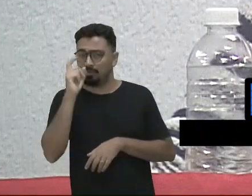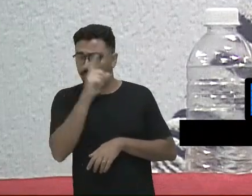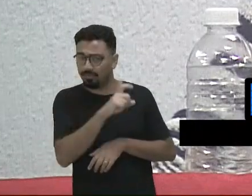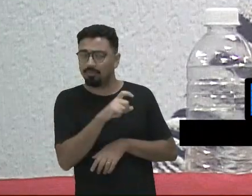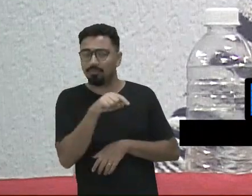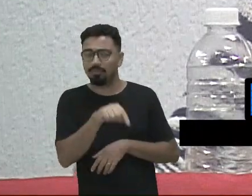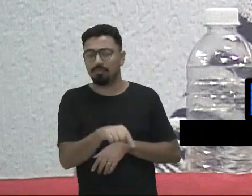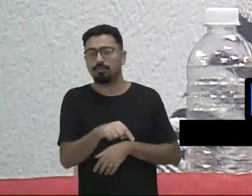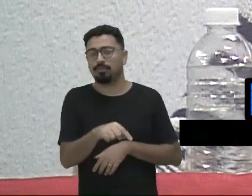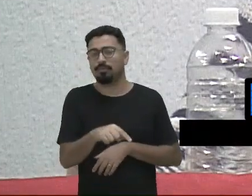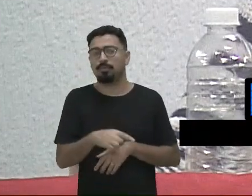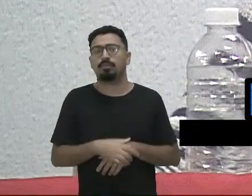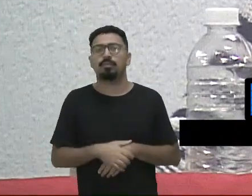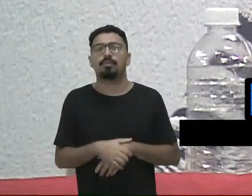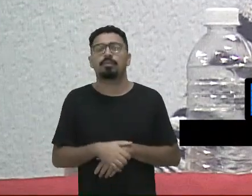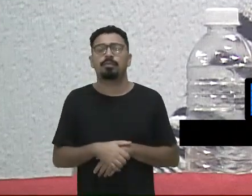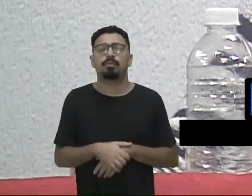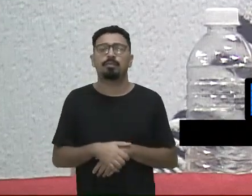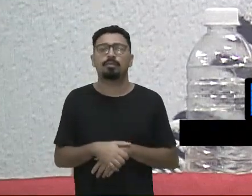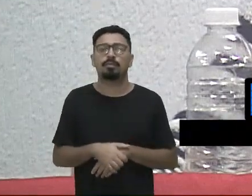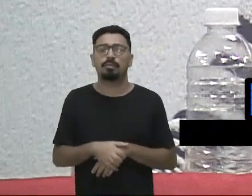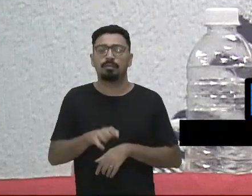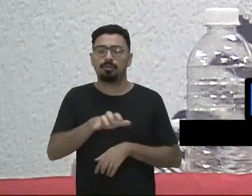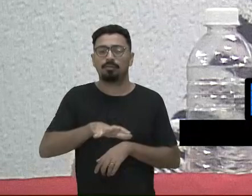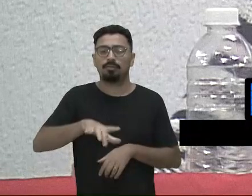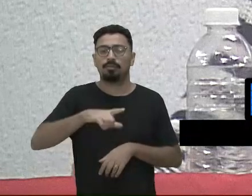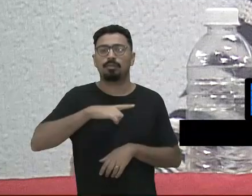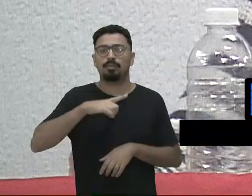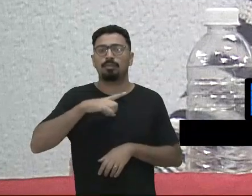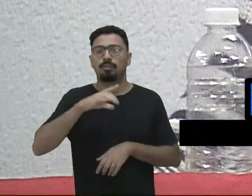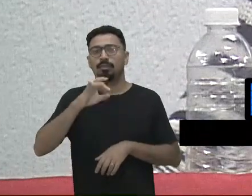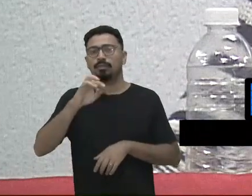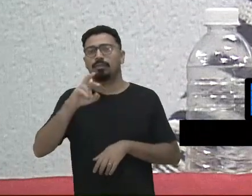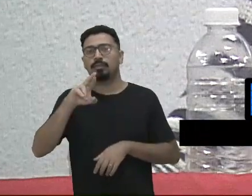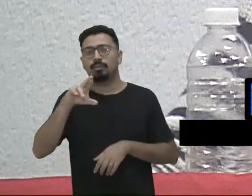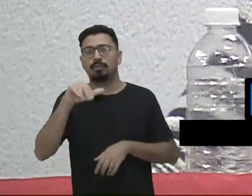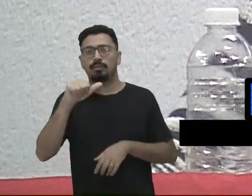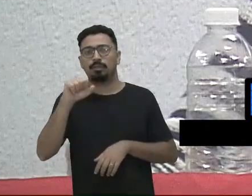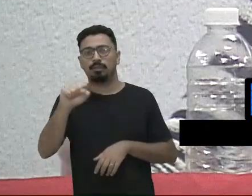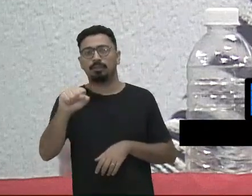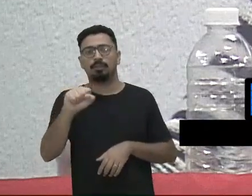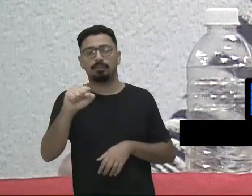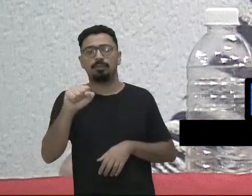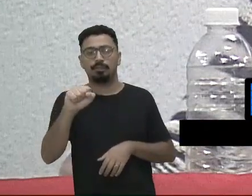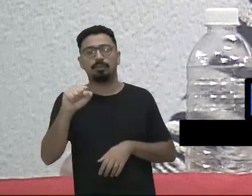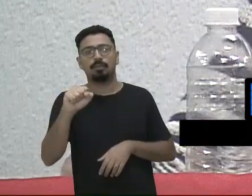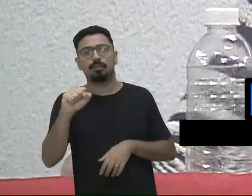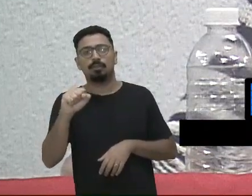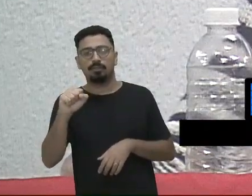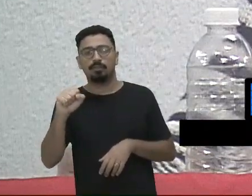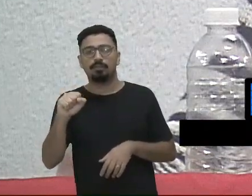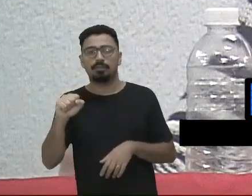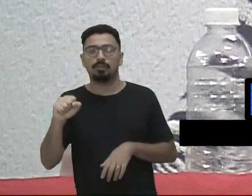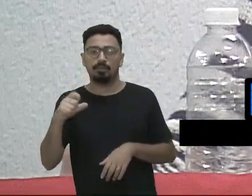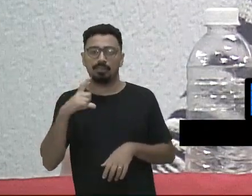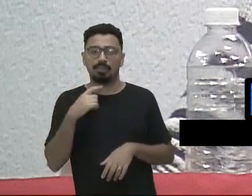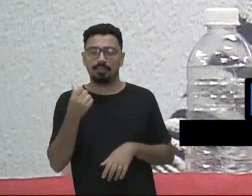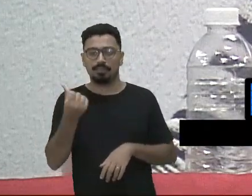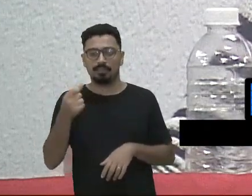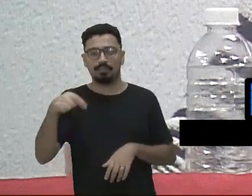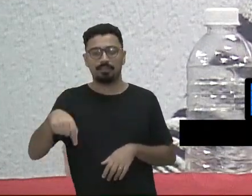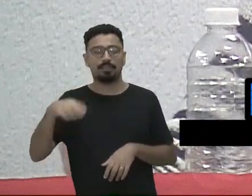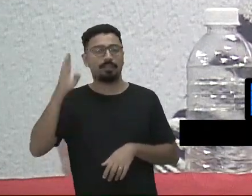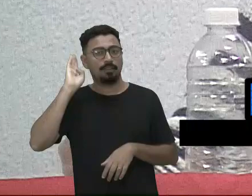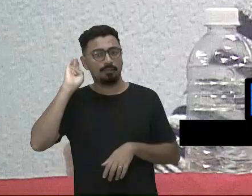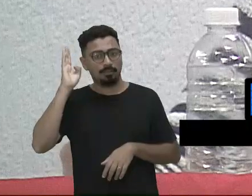vivendo. Hoje a gente tem os centros de referência, que são os CRAS, como eu disse, nós temos 6 no município. Nós